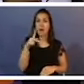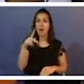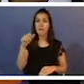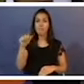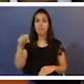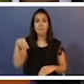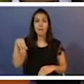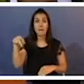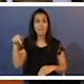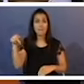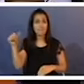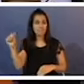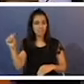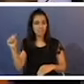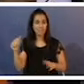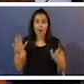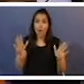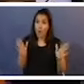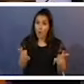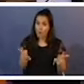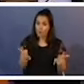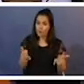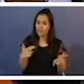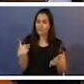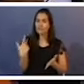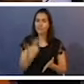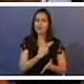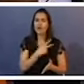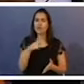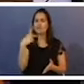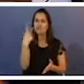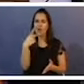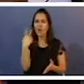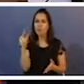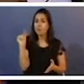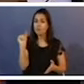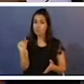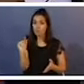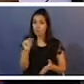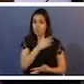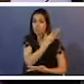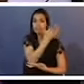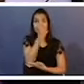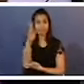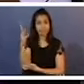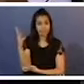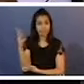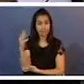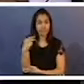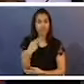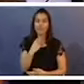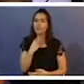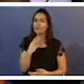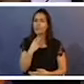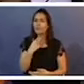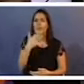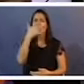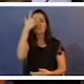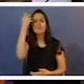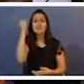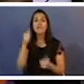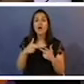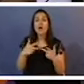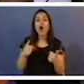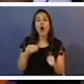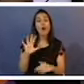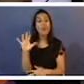e olha só hoje para falarmos um pouquinho de vegetação nós não podemos esquecer do que